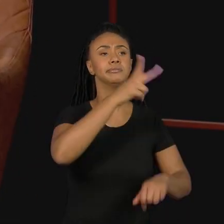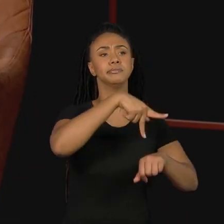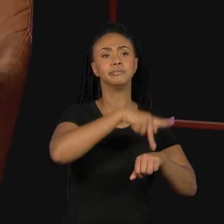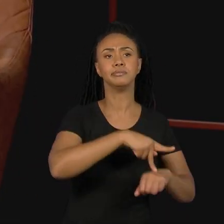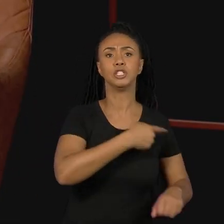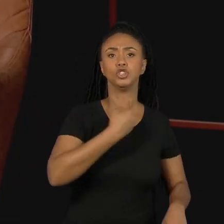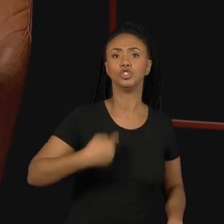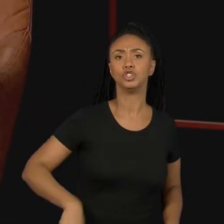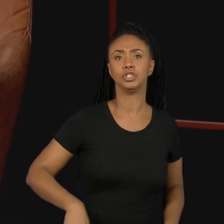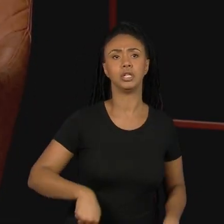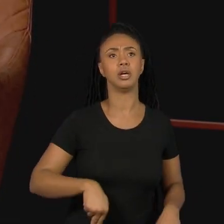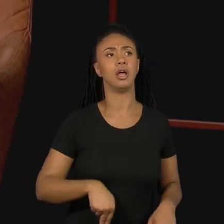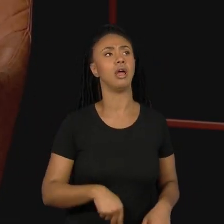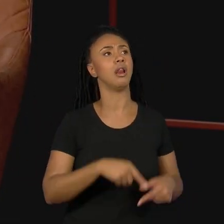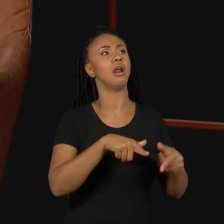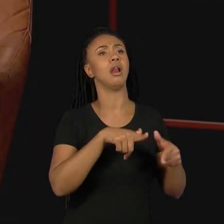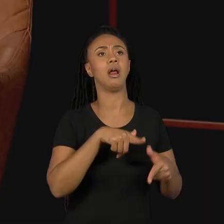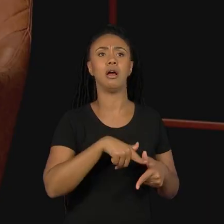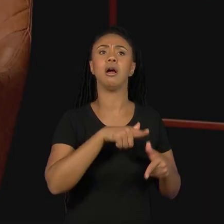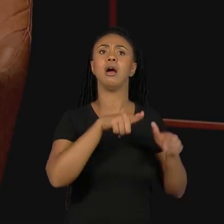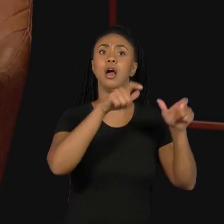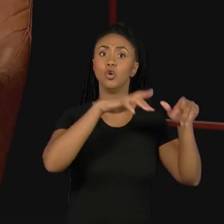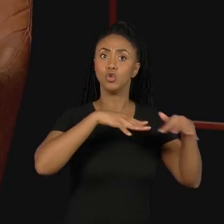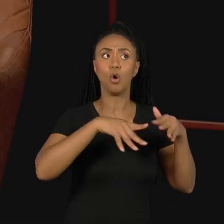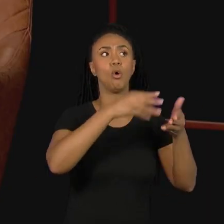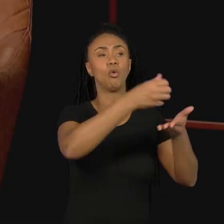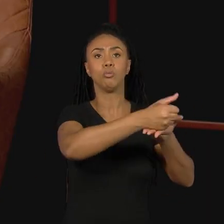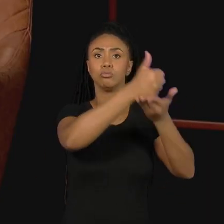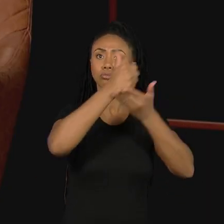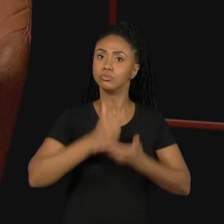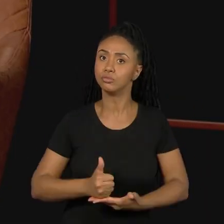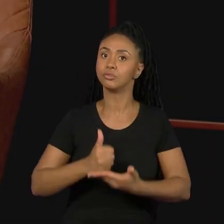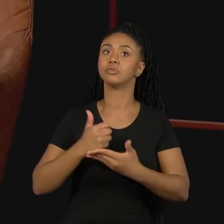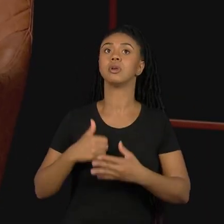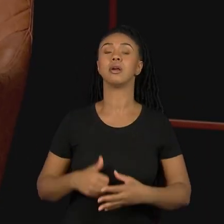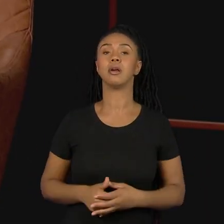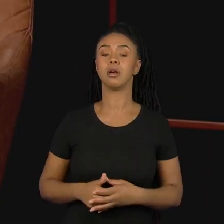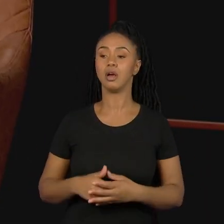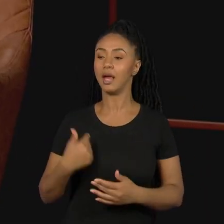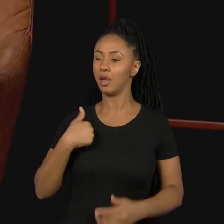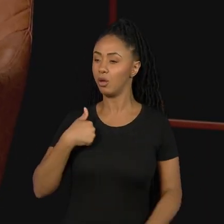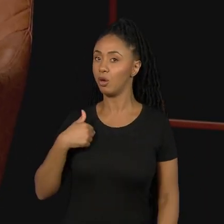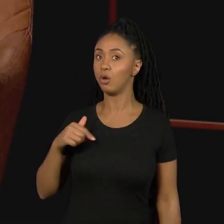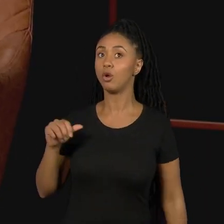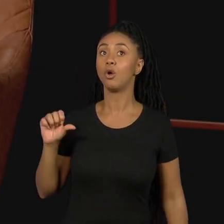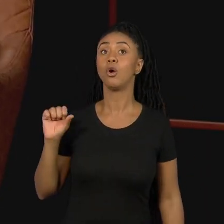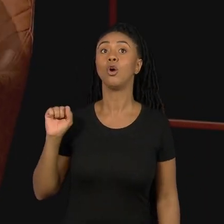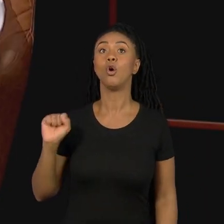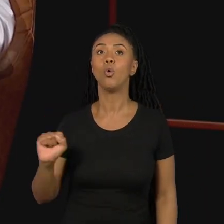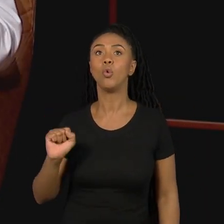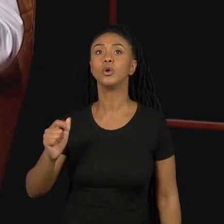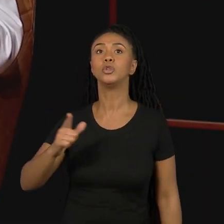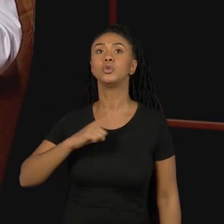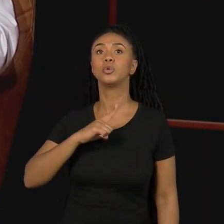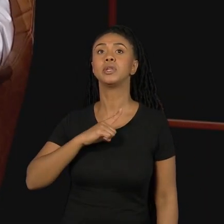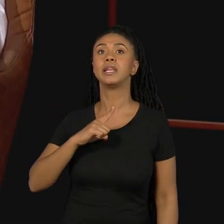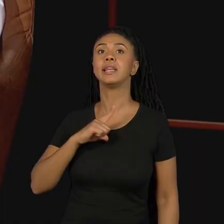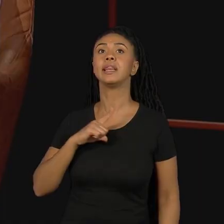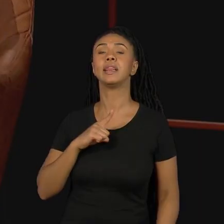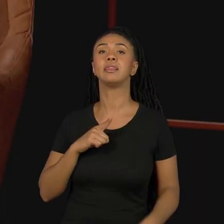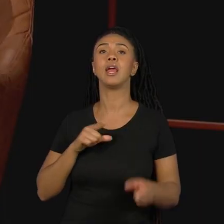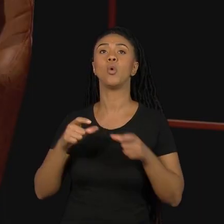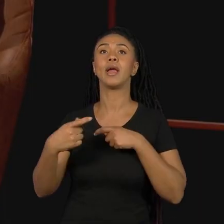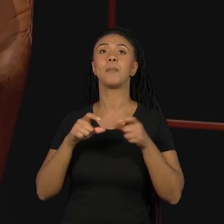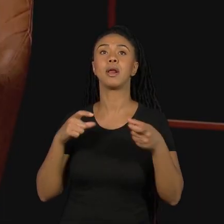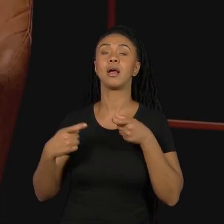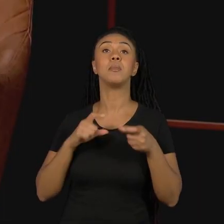buscar tudo. Eu tenho 8 Puzzle Junks, que é o primeiro quebra-cabeça da história, que é